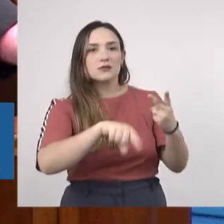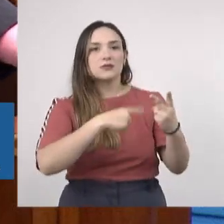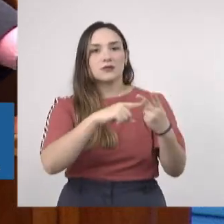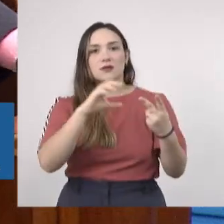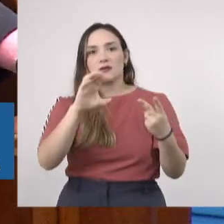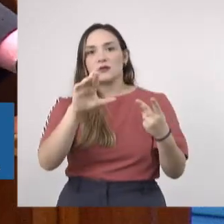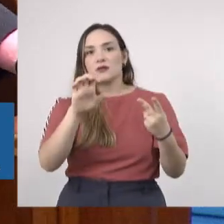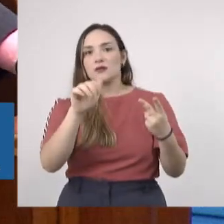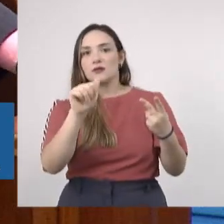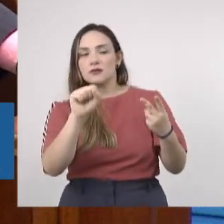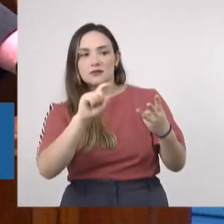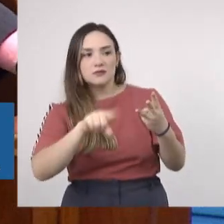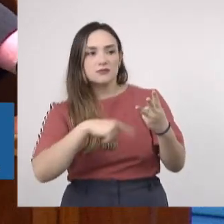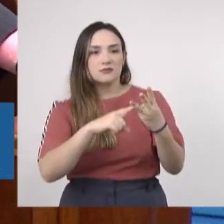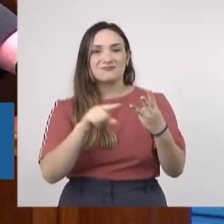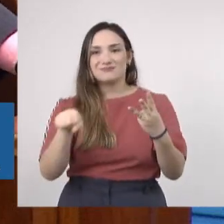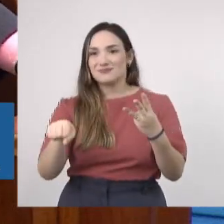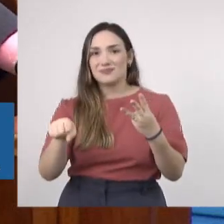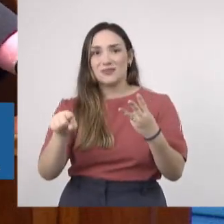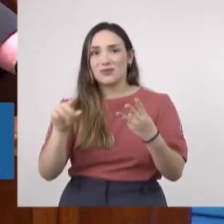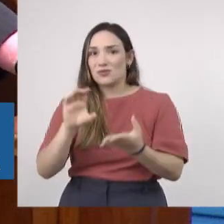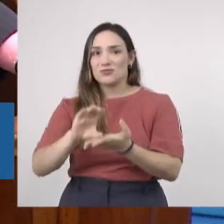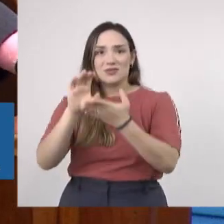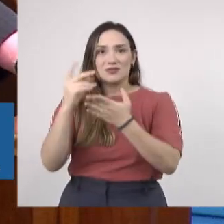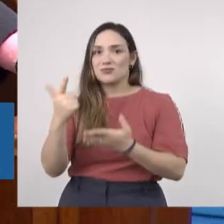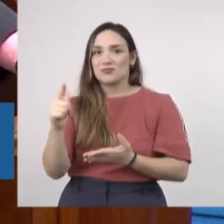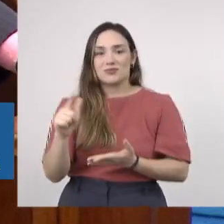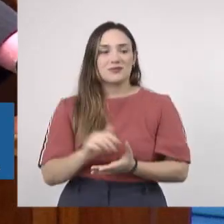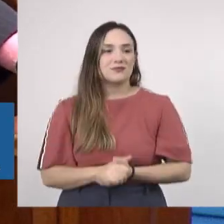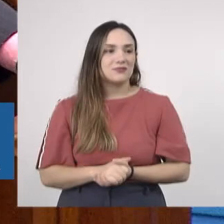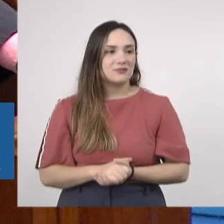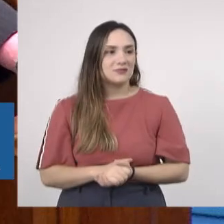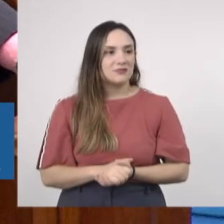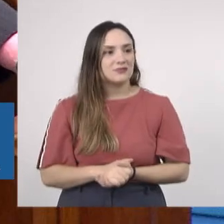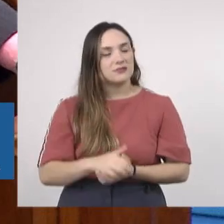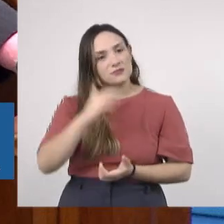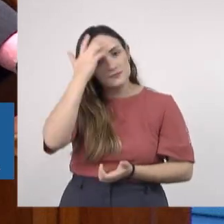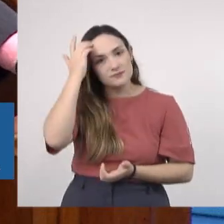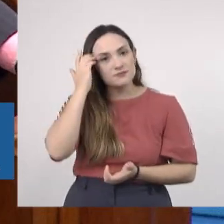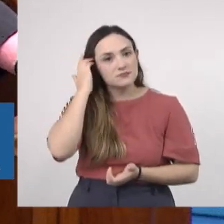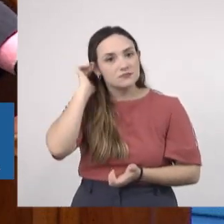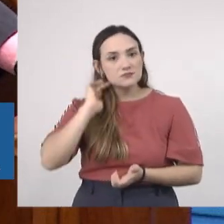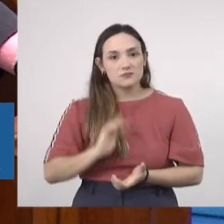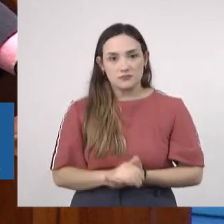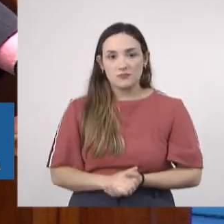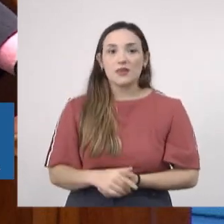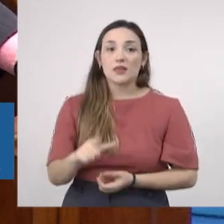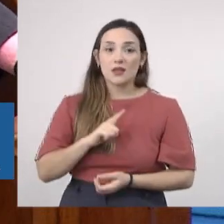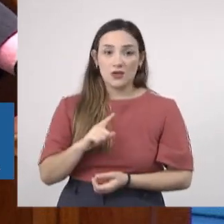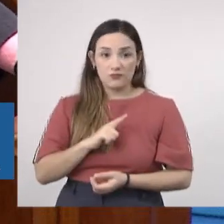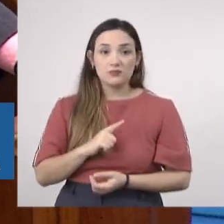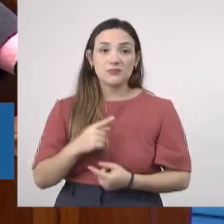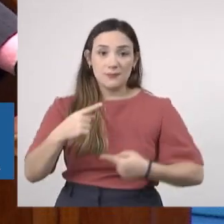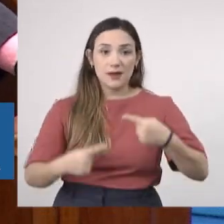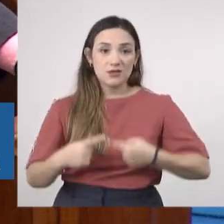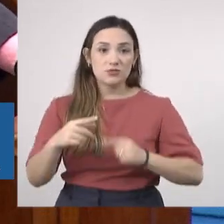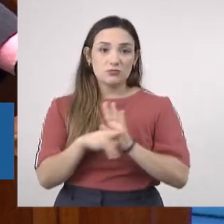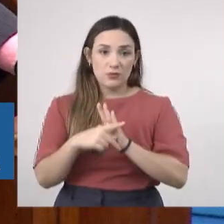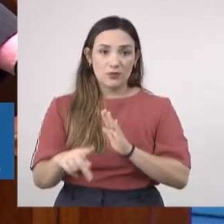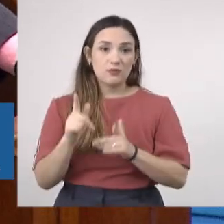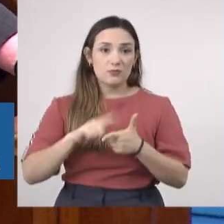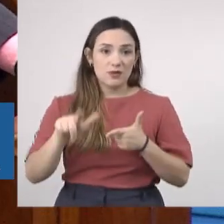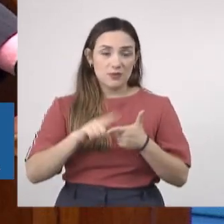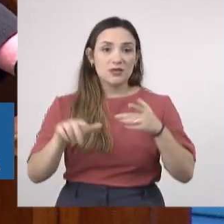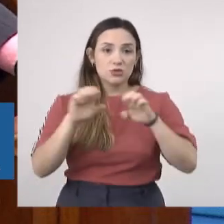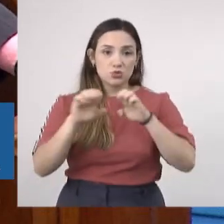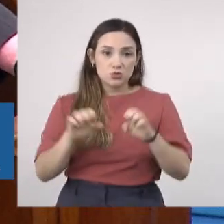com CREAS e para o Conselho Tutelar. Dia desses, em um dos debates, a gente falava a respeito da questão estrutural, aí